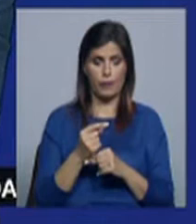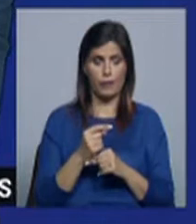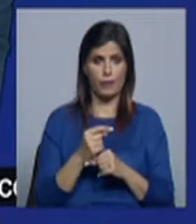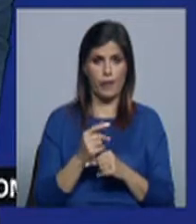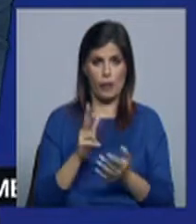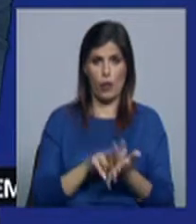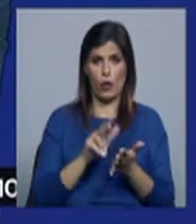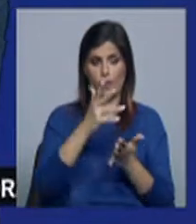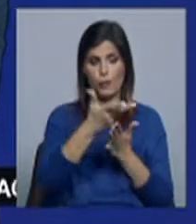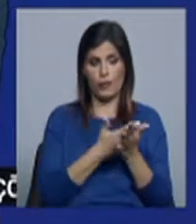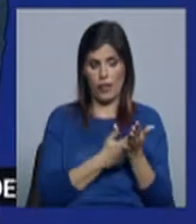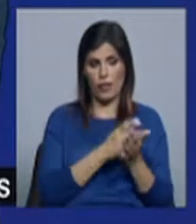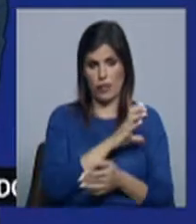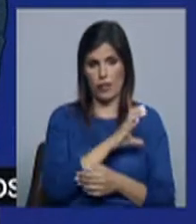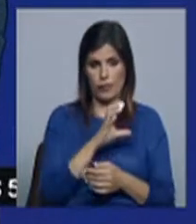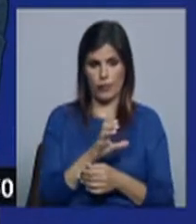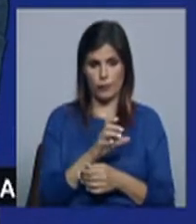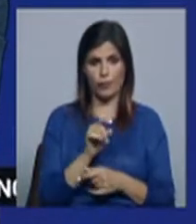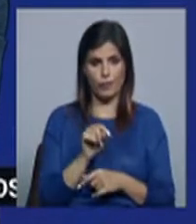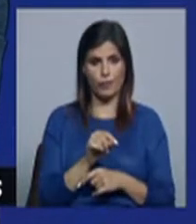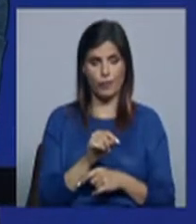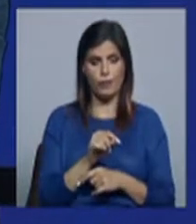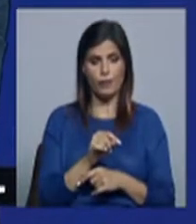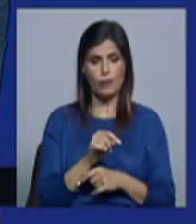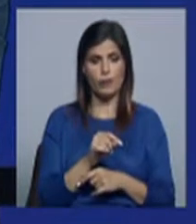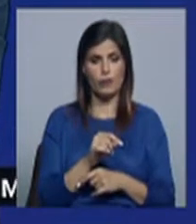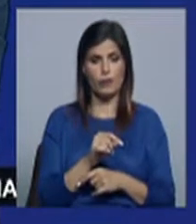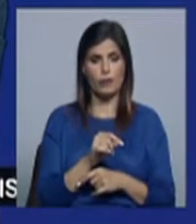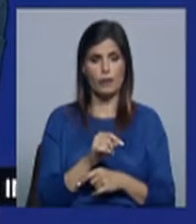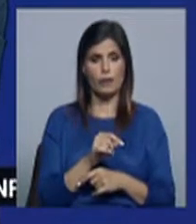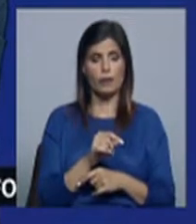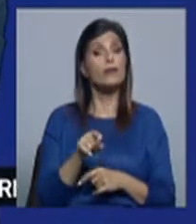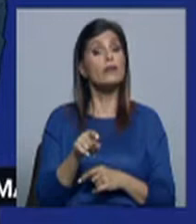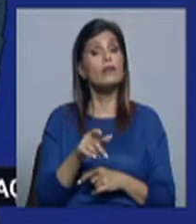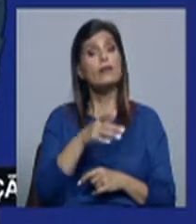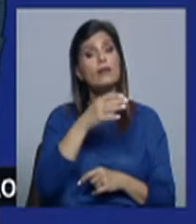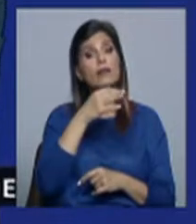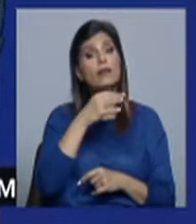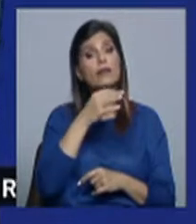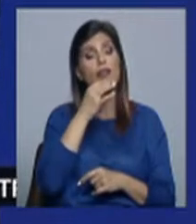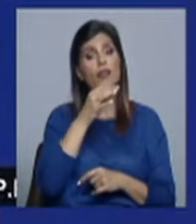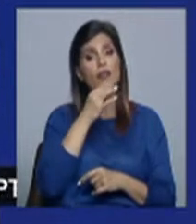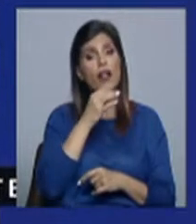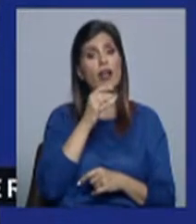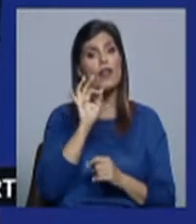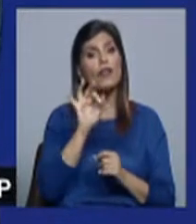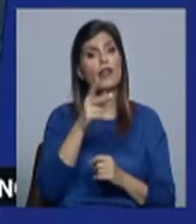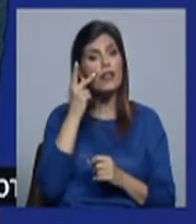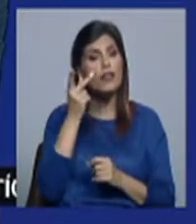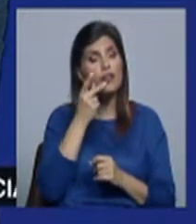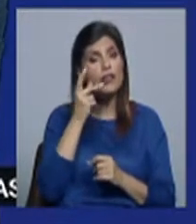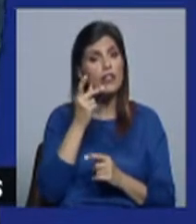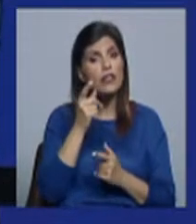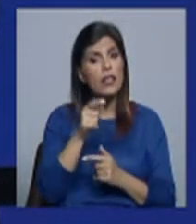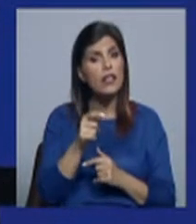publicado um artigo científico que nos leva até à parte final da vida de estrelas como o nosso Sol, nomeadamente